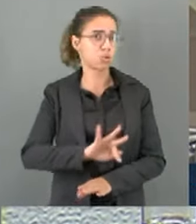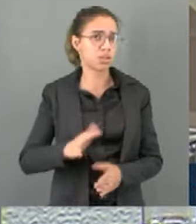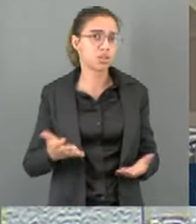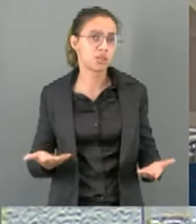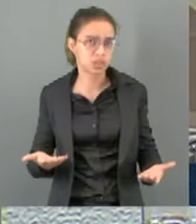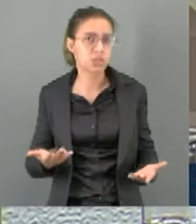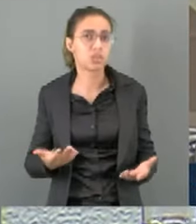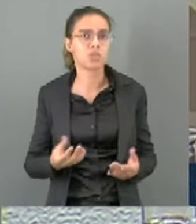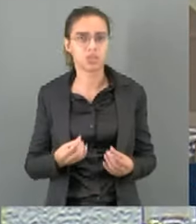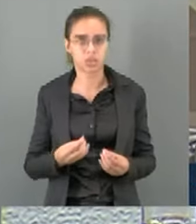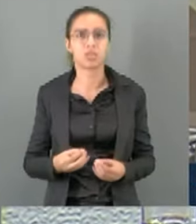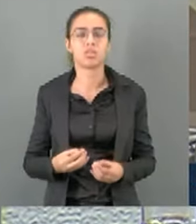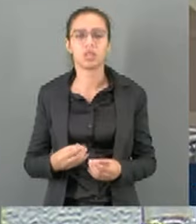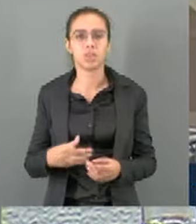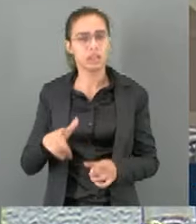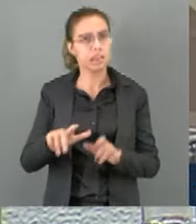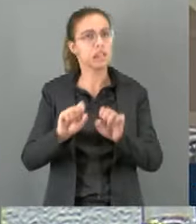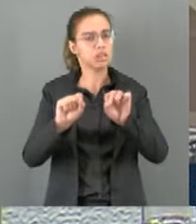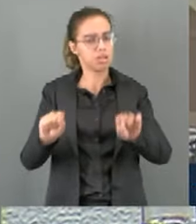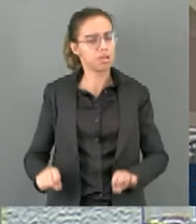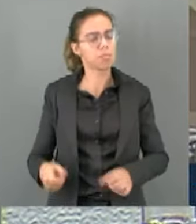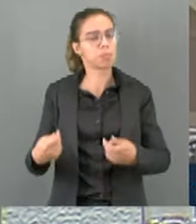na minha opinião, tem que ser repensado.